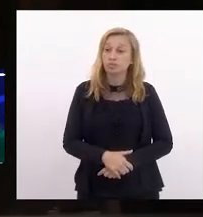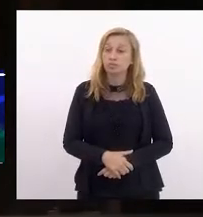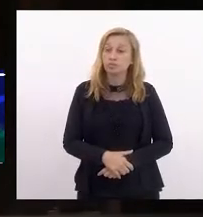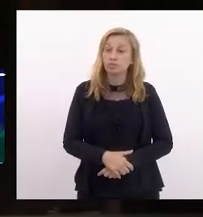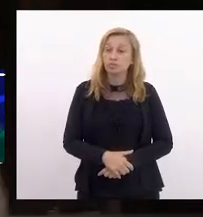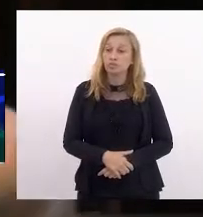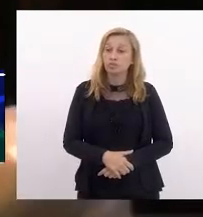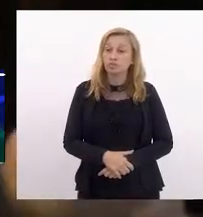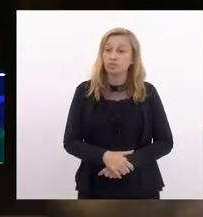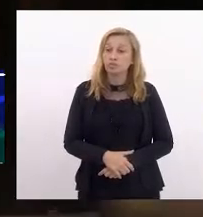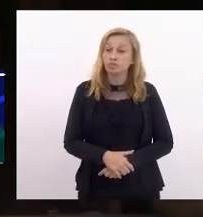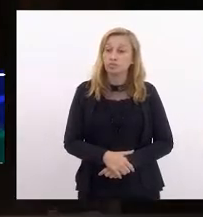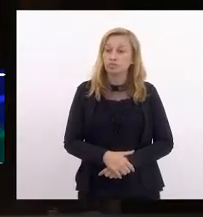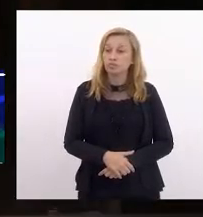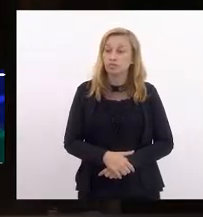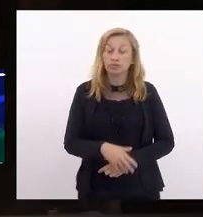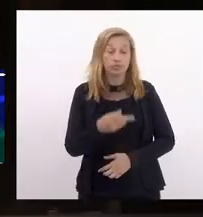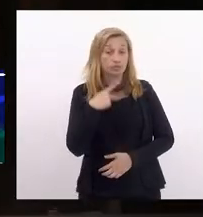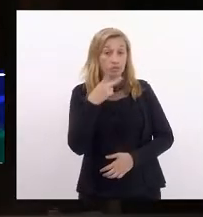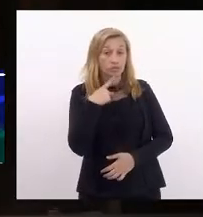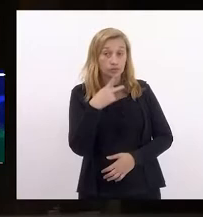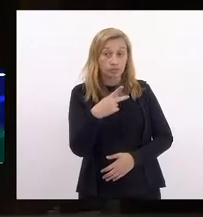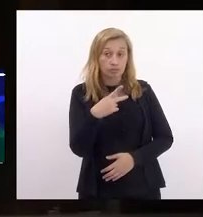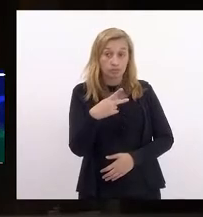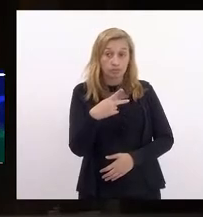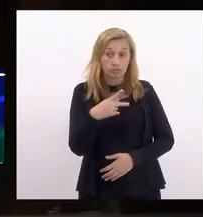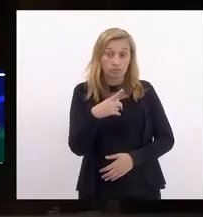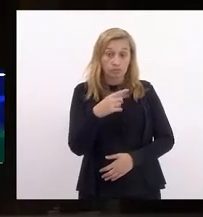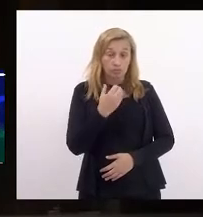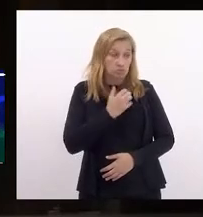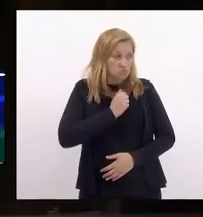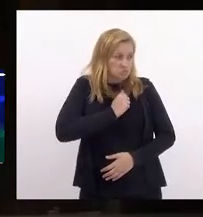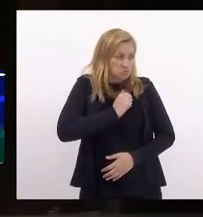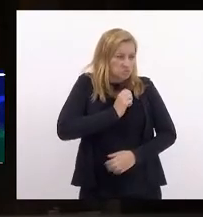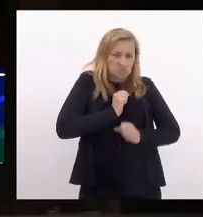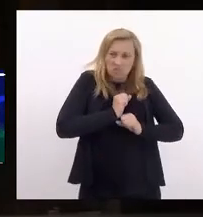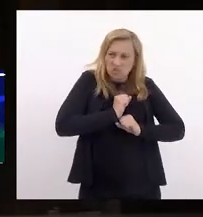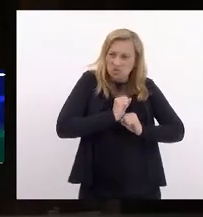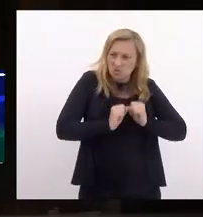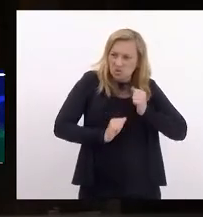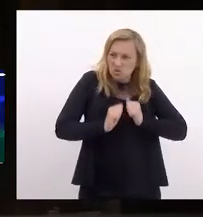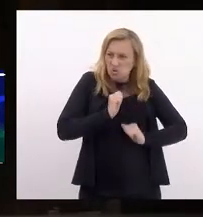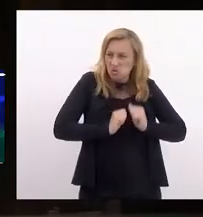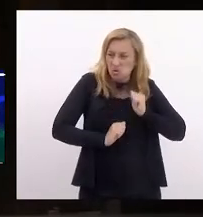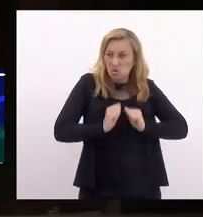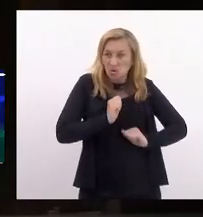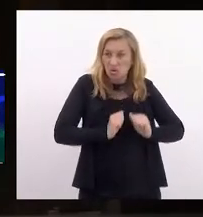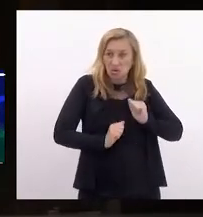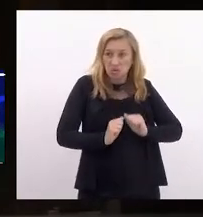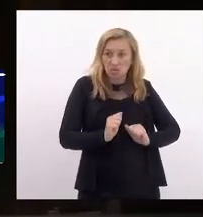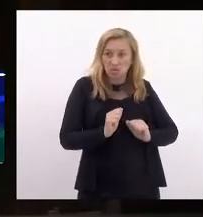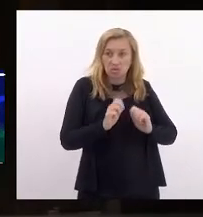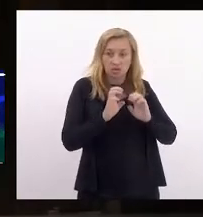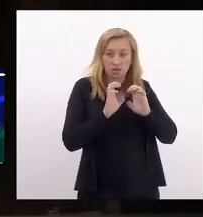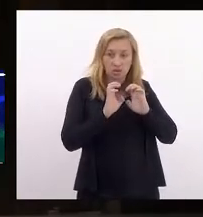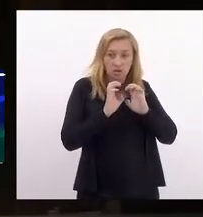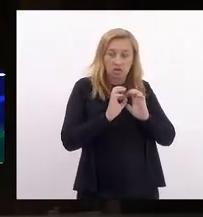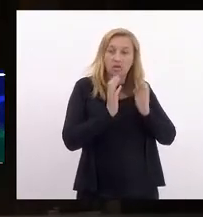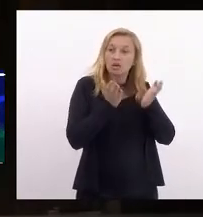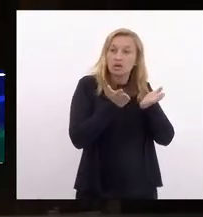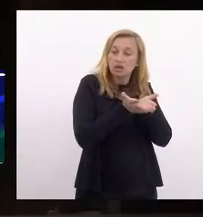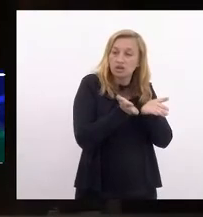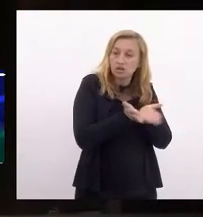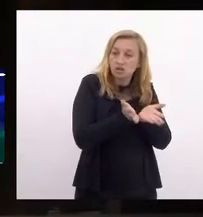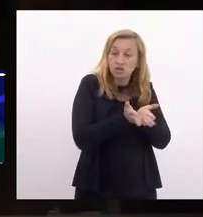é enfim que disseram que eu tinha ódio ao cristianismo é que eu estava proibido a